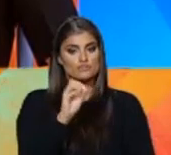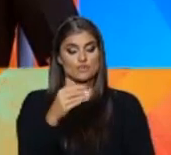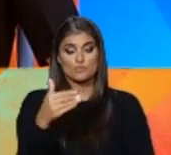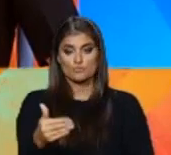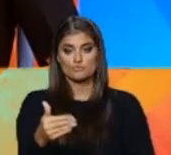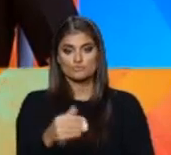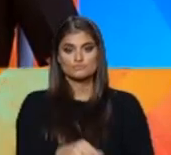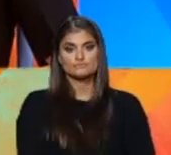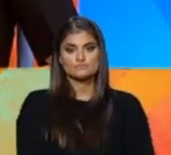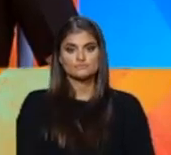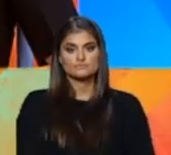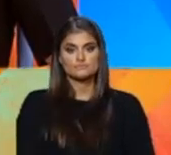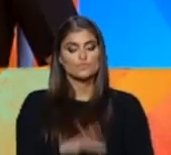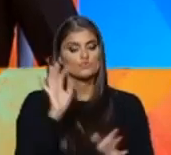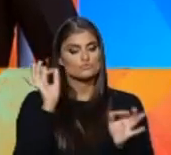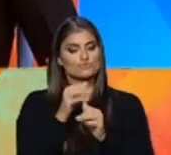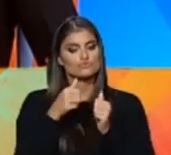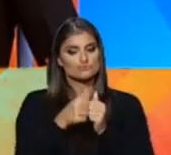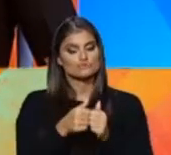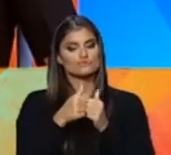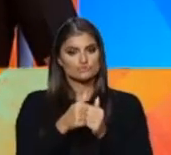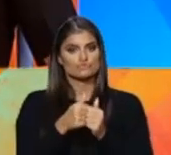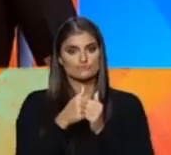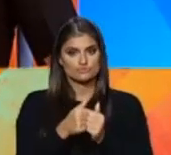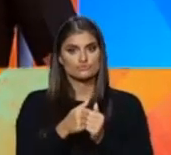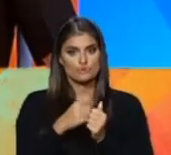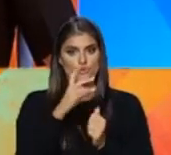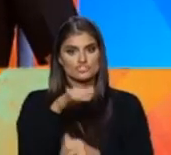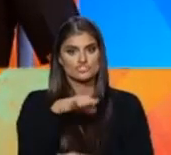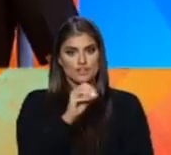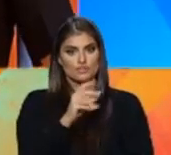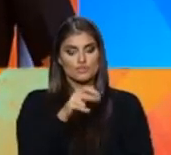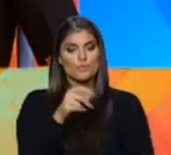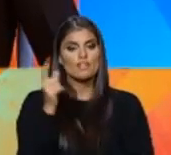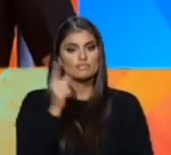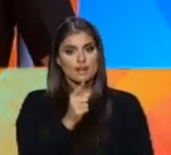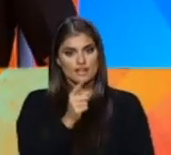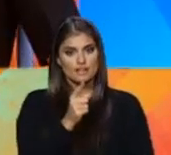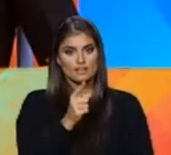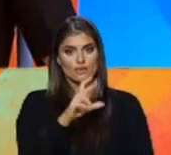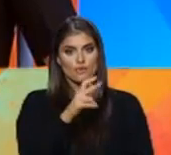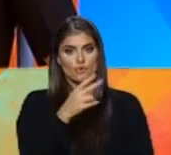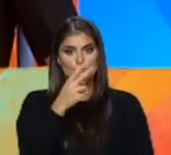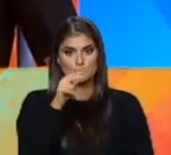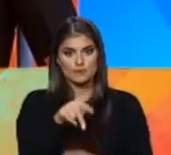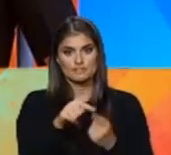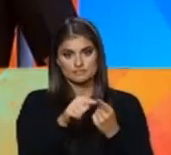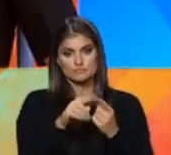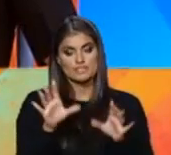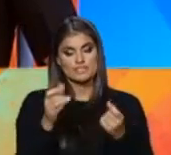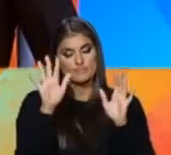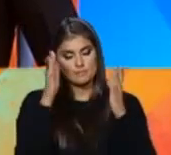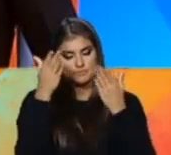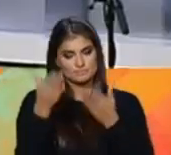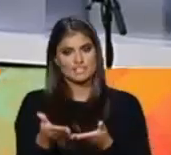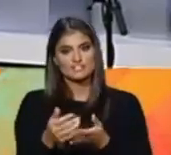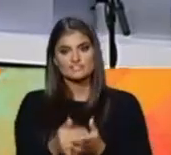760-100-801. Os músicos que acompanham o Cristiano e o André são o Ruben Silva, uma salva de palmas para o